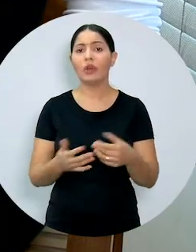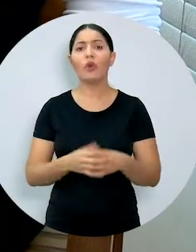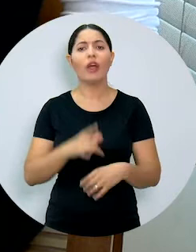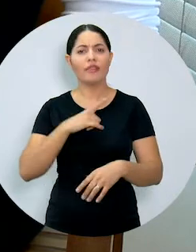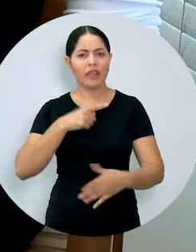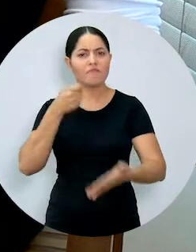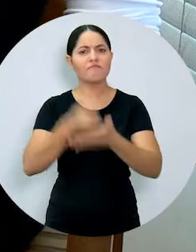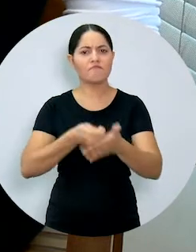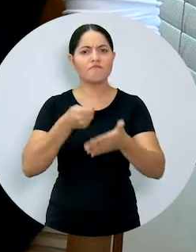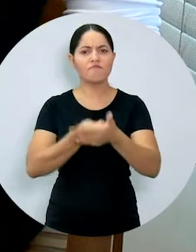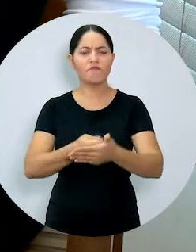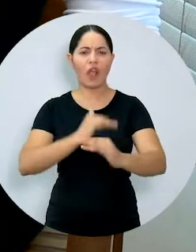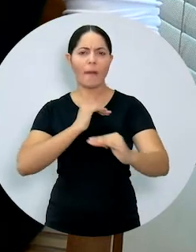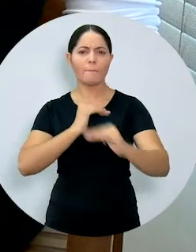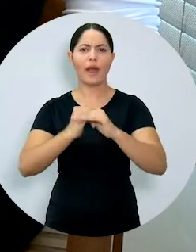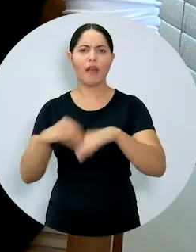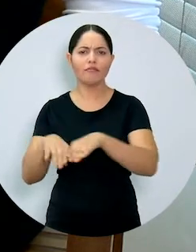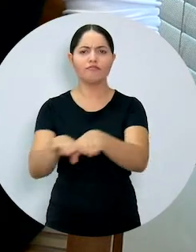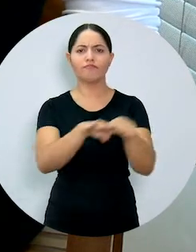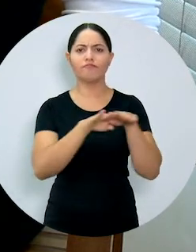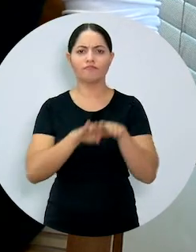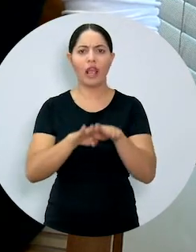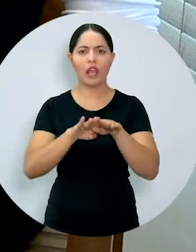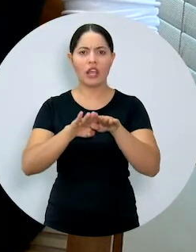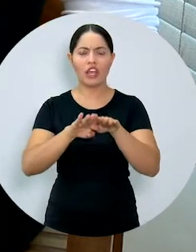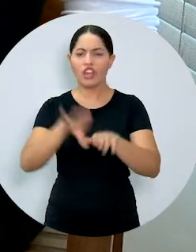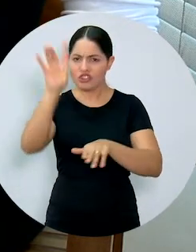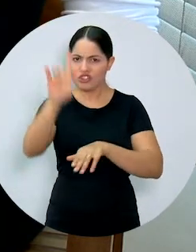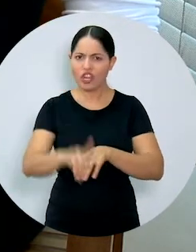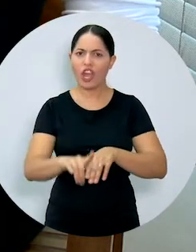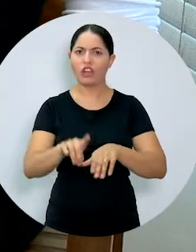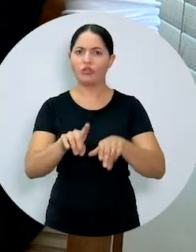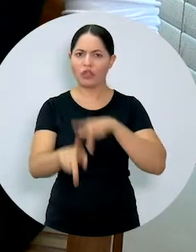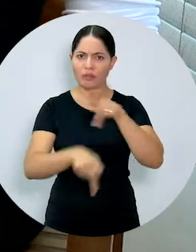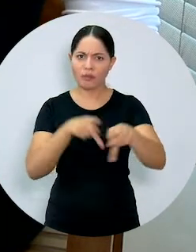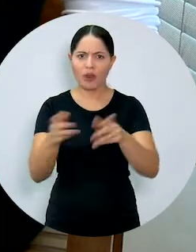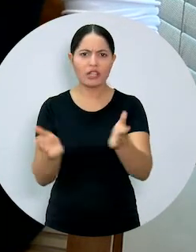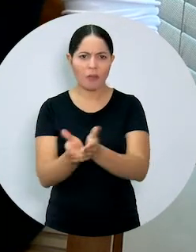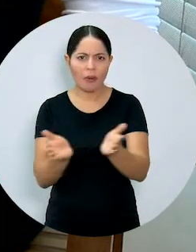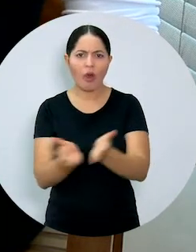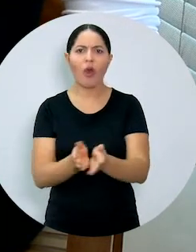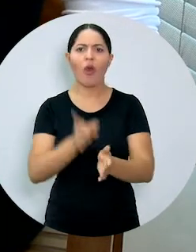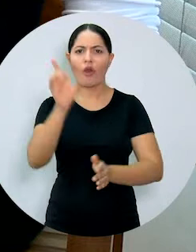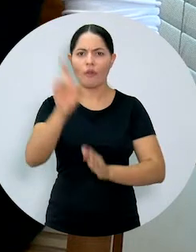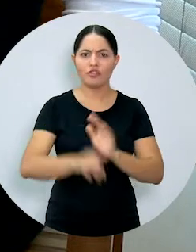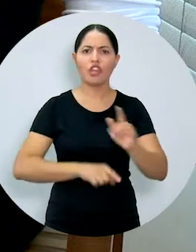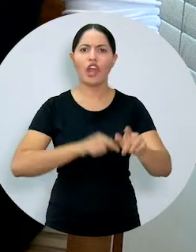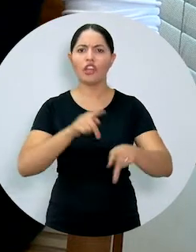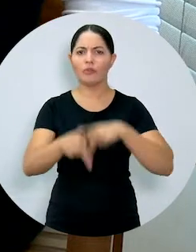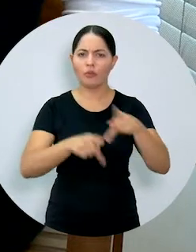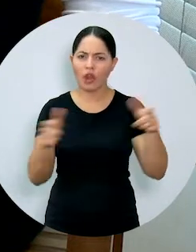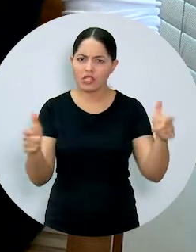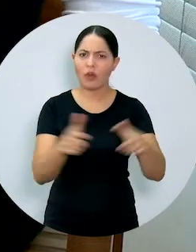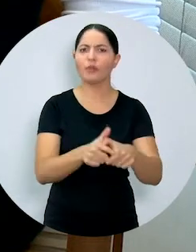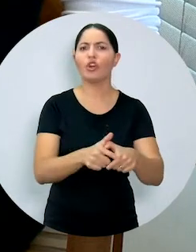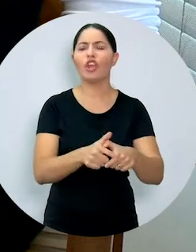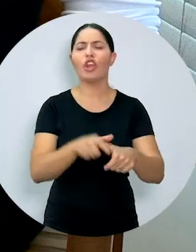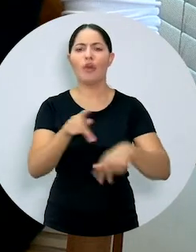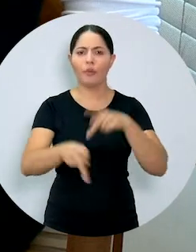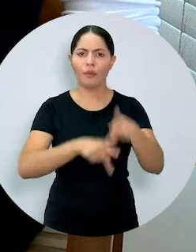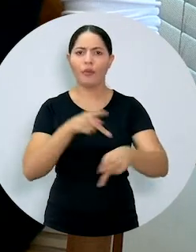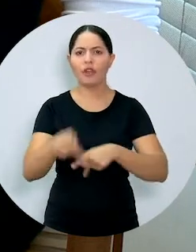da igualdade, em favor do respeito aos direitos das minorias, do direito das mulheres, dos direitos